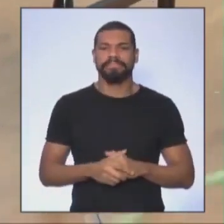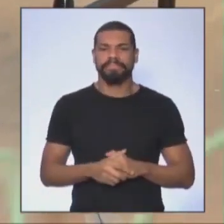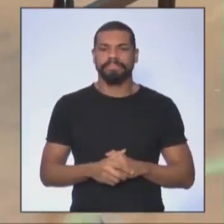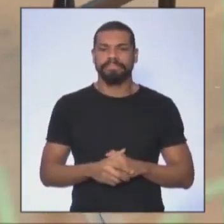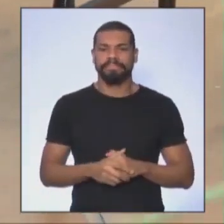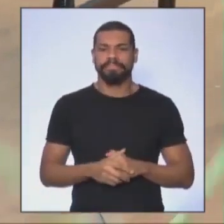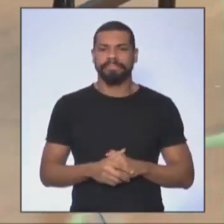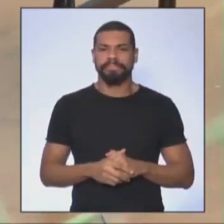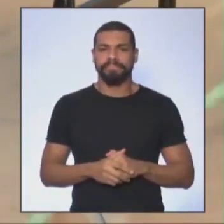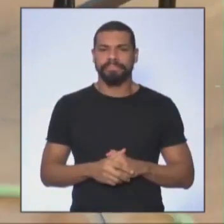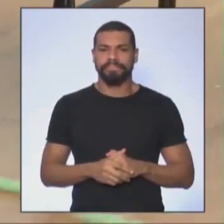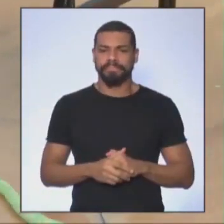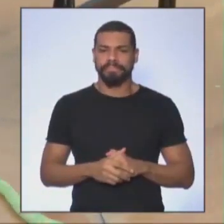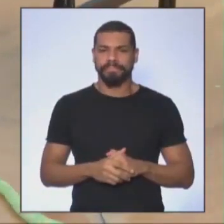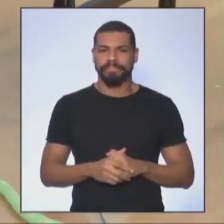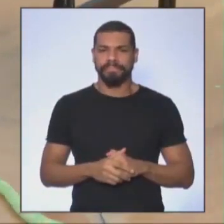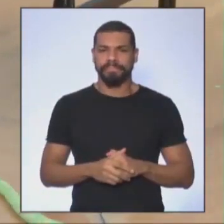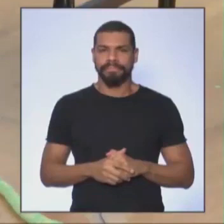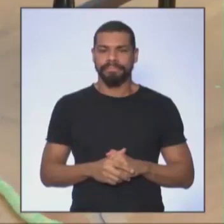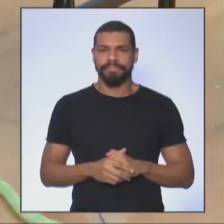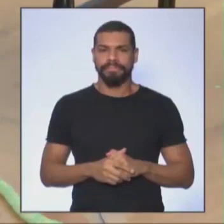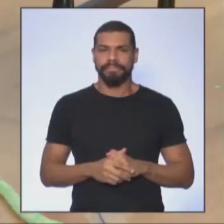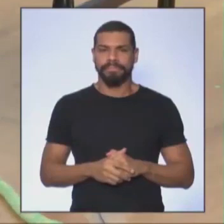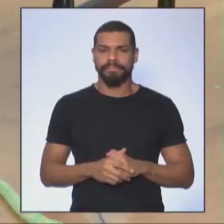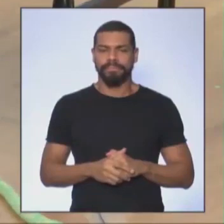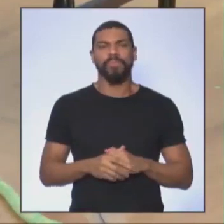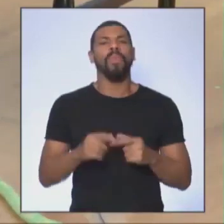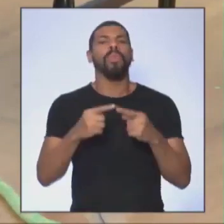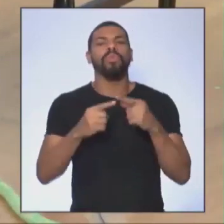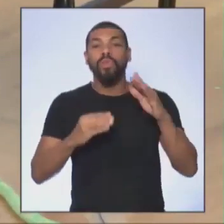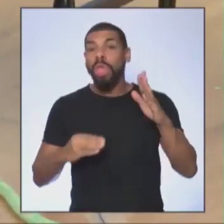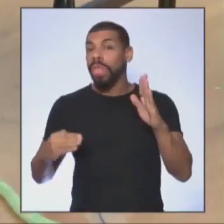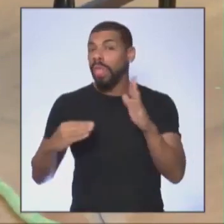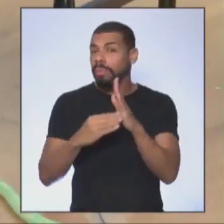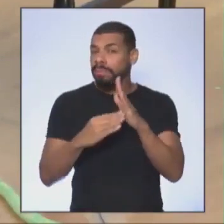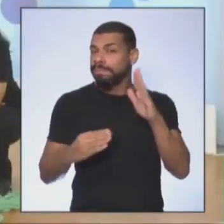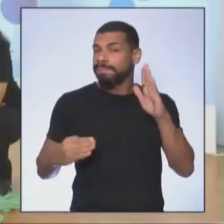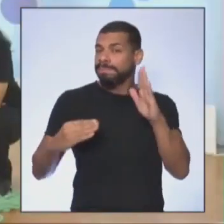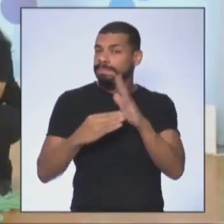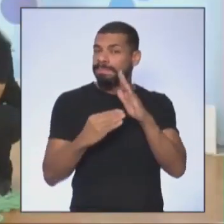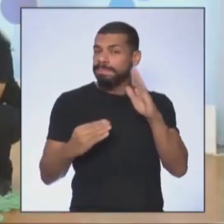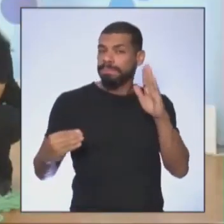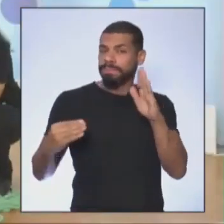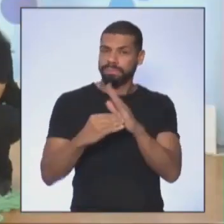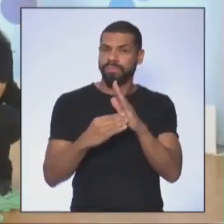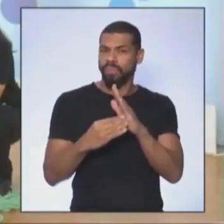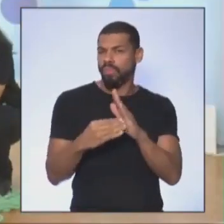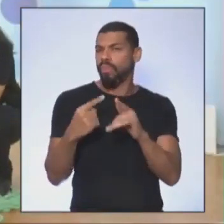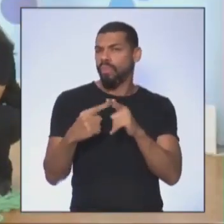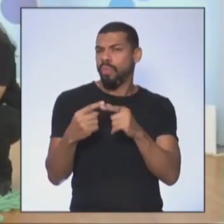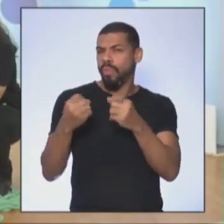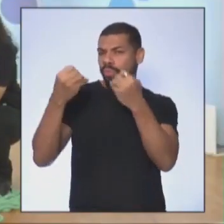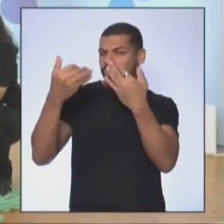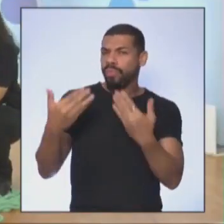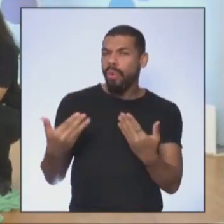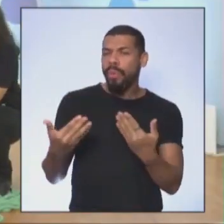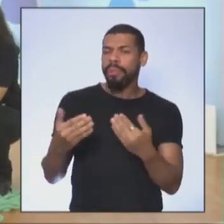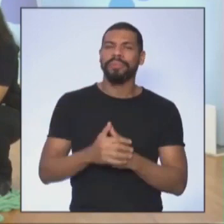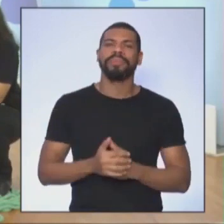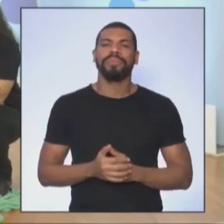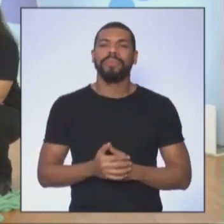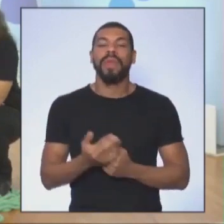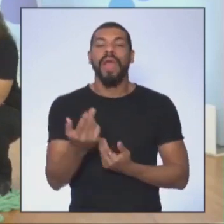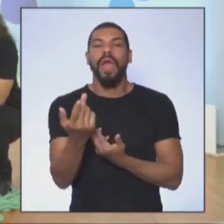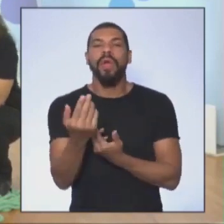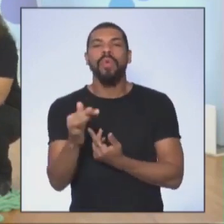esbarra na nossa grade, Não dá. mas ela não passa. pois é, o polarizador, ele funciona como se fosse um filtro. Então, ele só